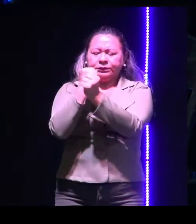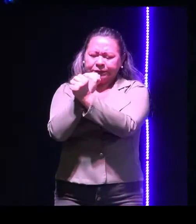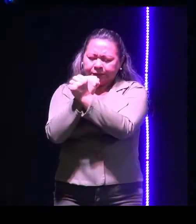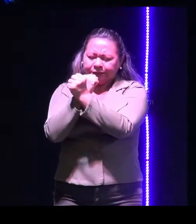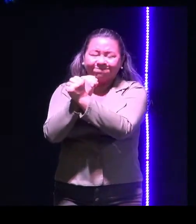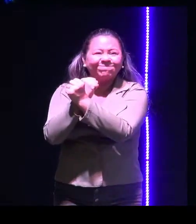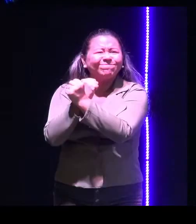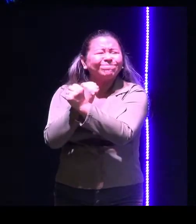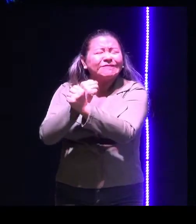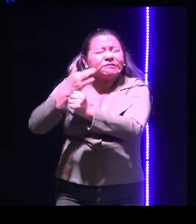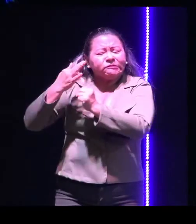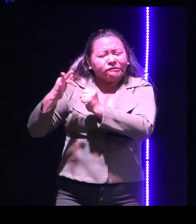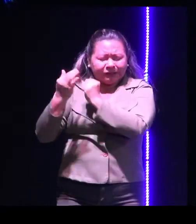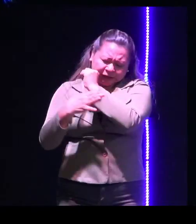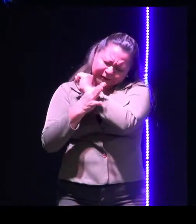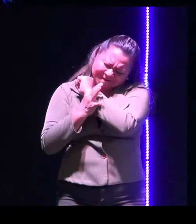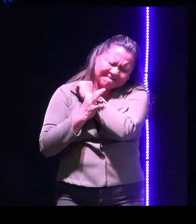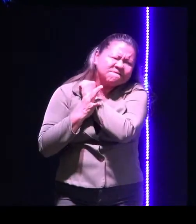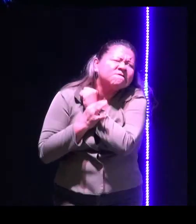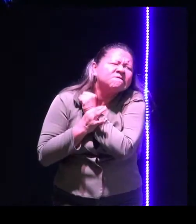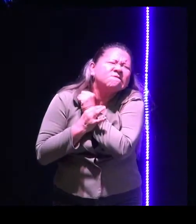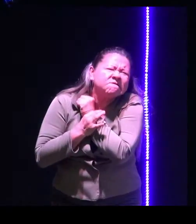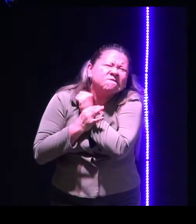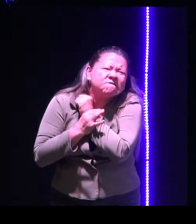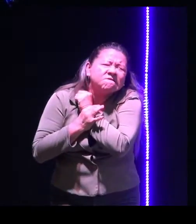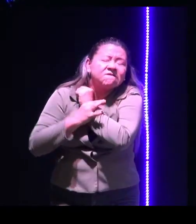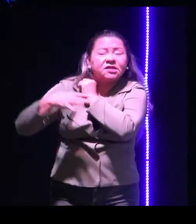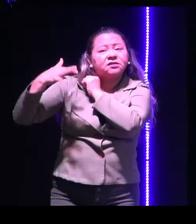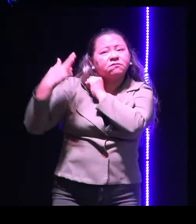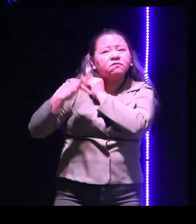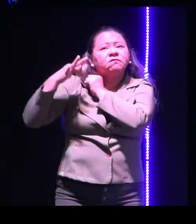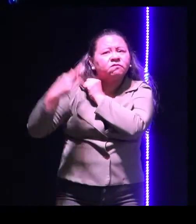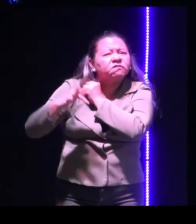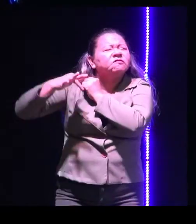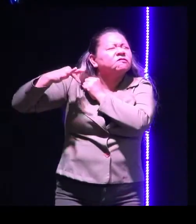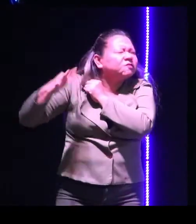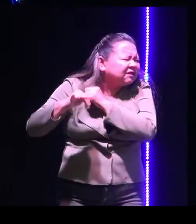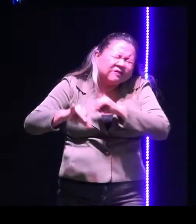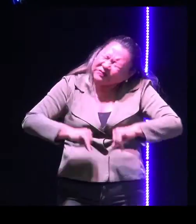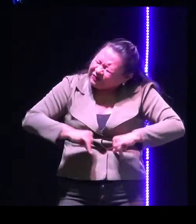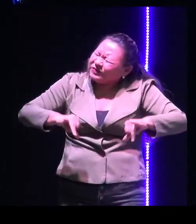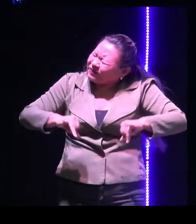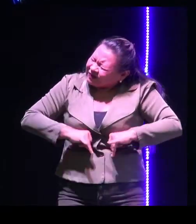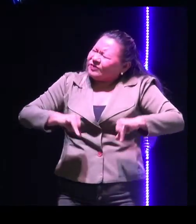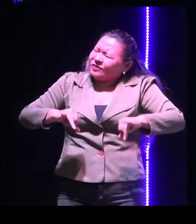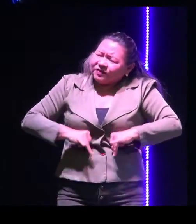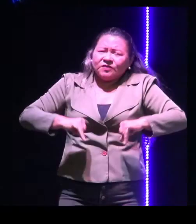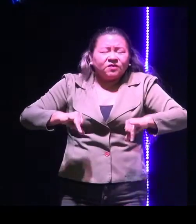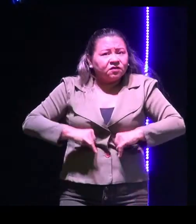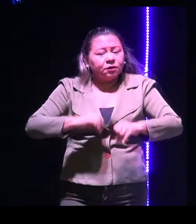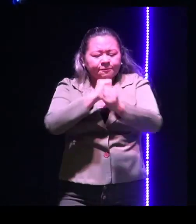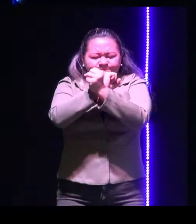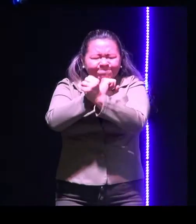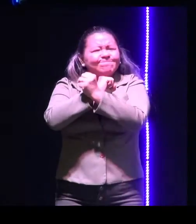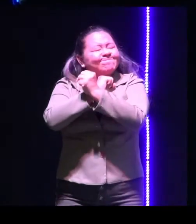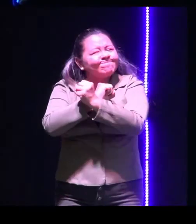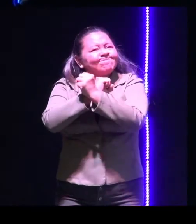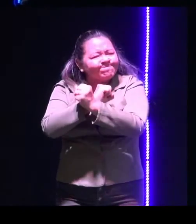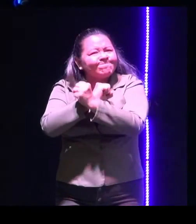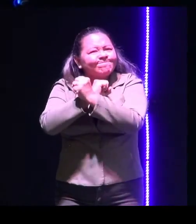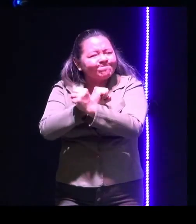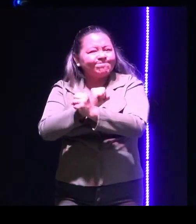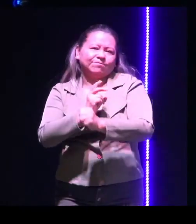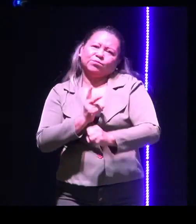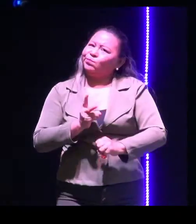preso, cometendo esses mesmos pecados, mais preso eu serei, mais dolorido isso se tornará, mais